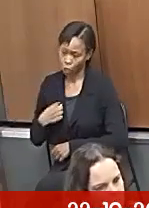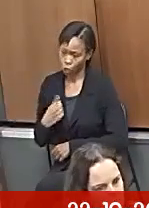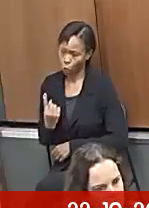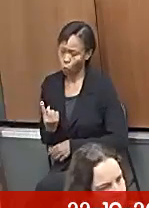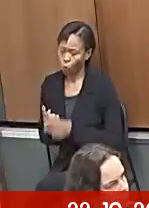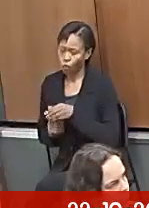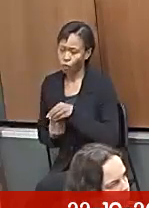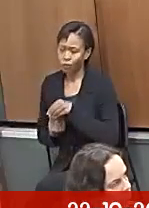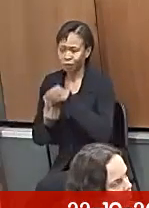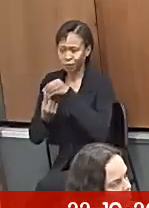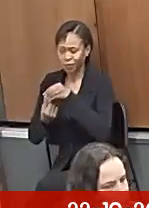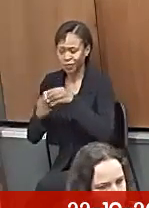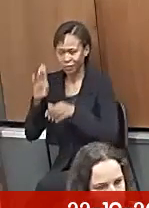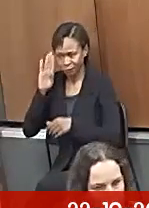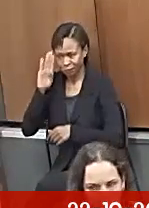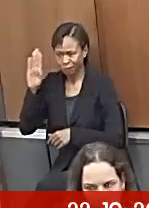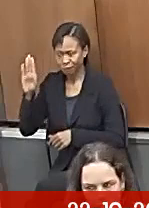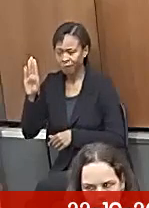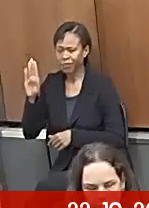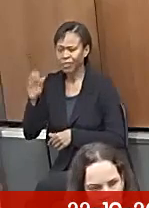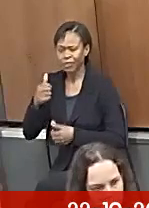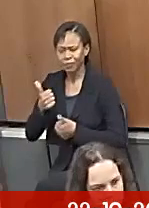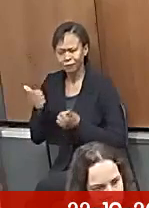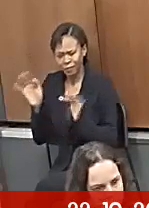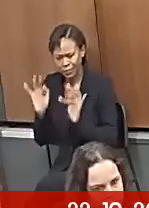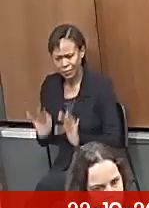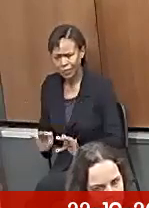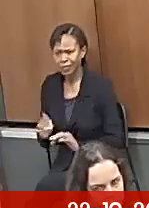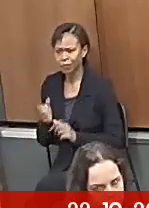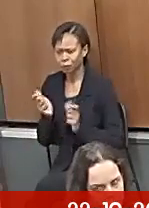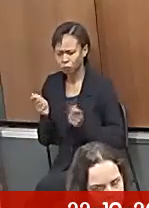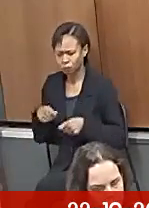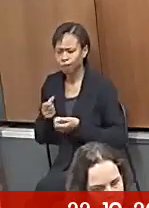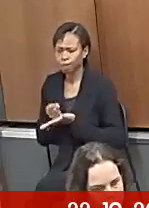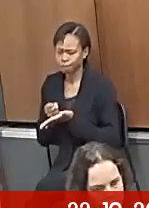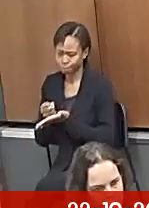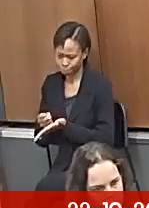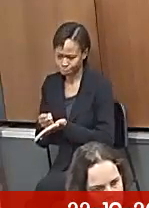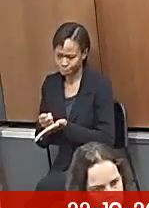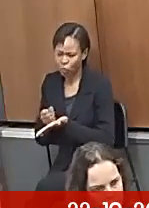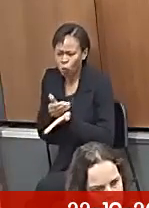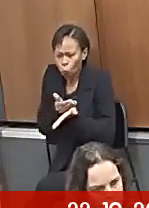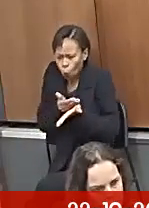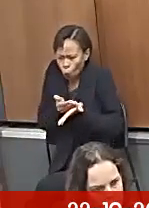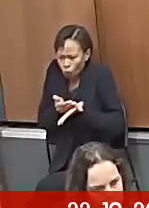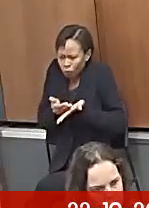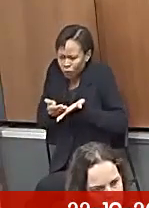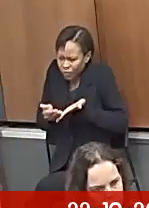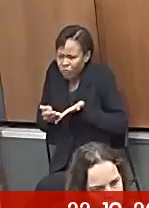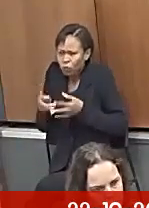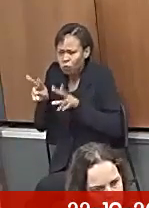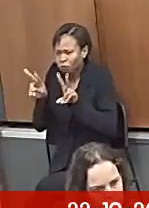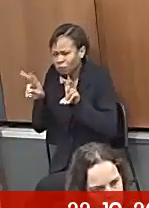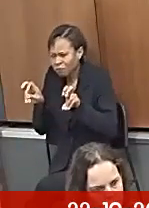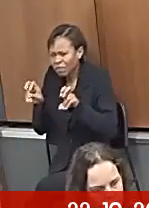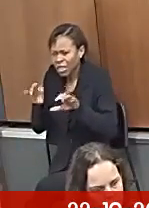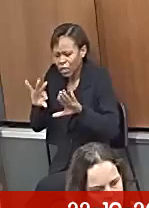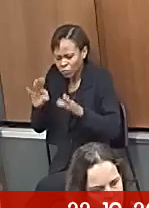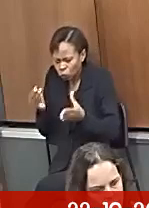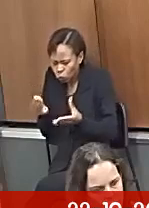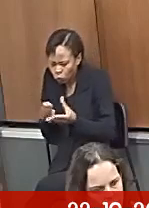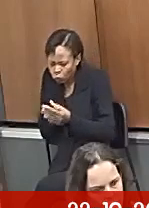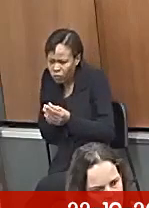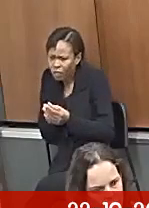a honra de estar lá hoje, podendo contribuir. E logo no início, assim, essa questão da inclusão,